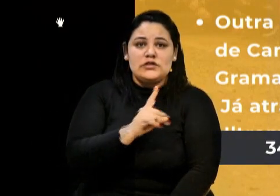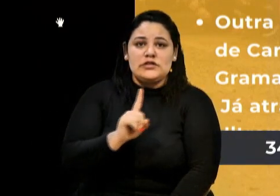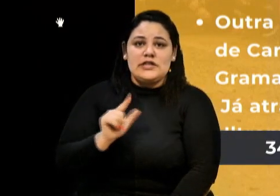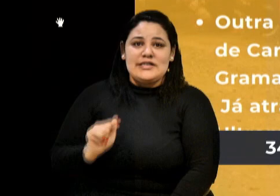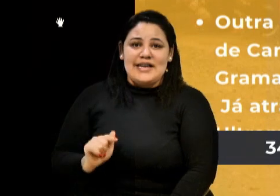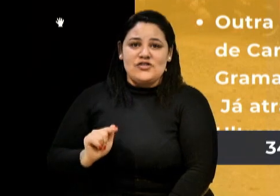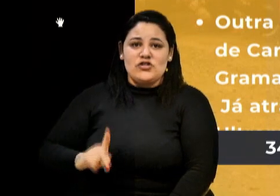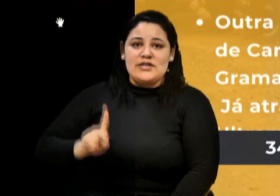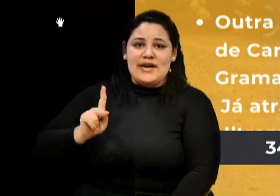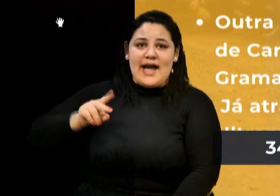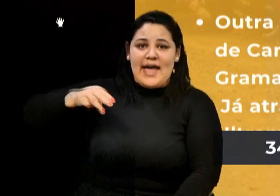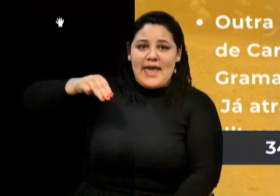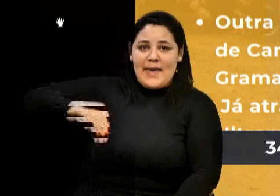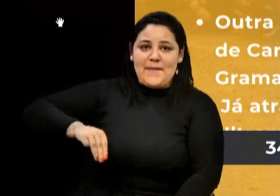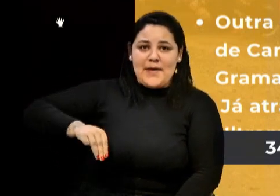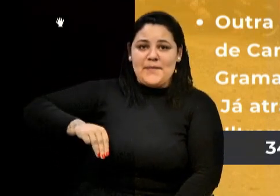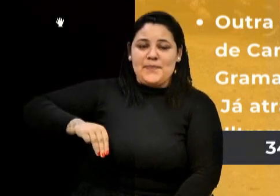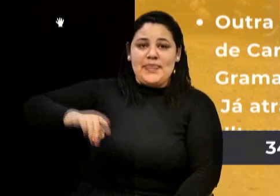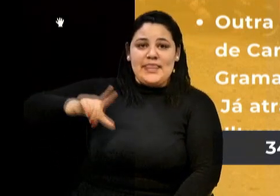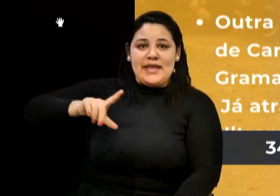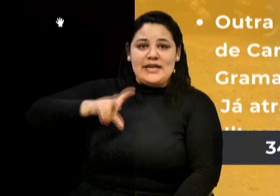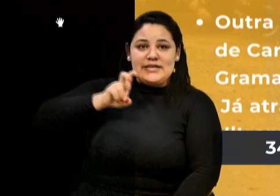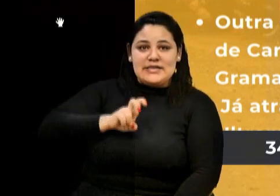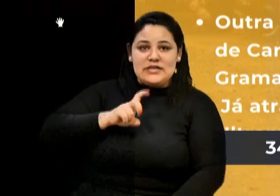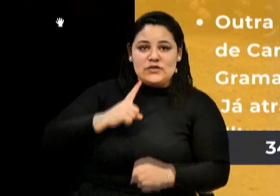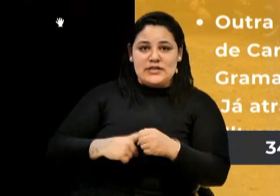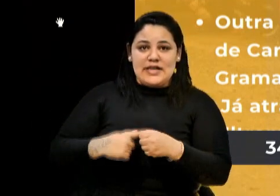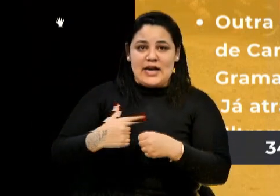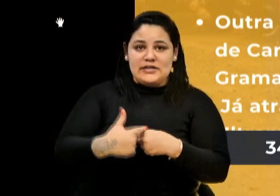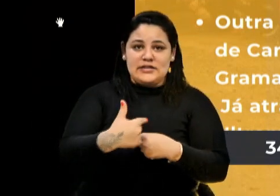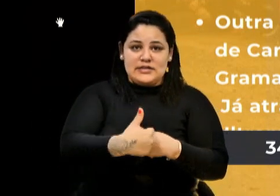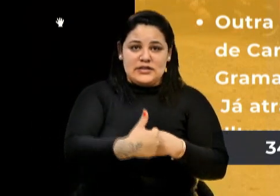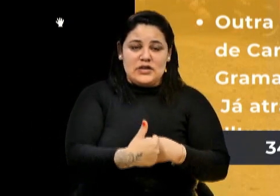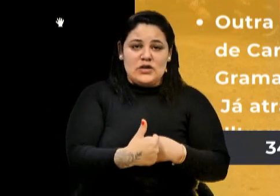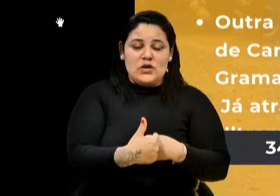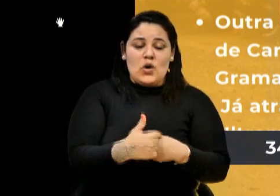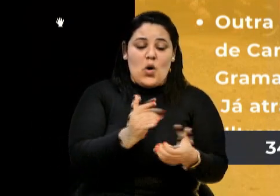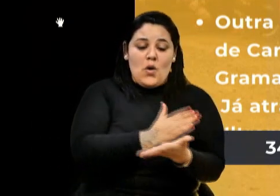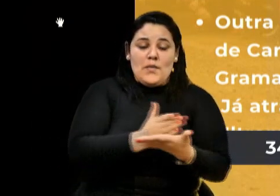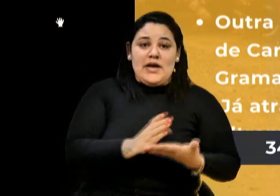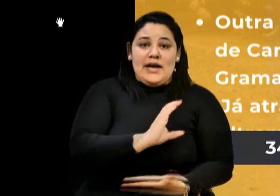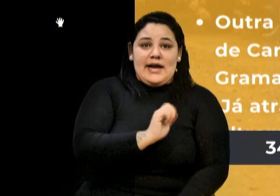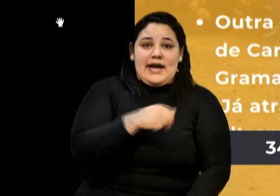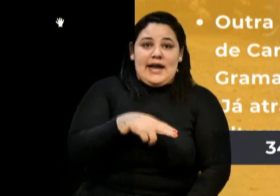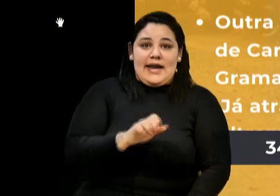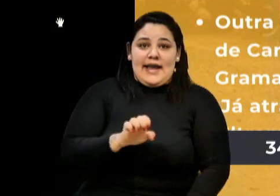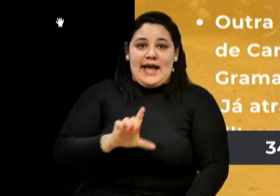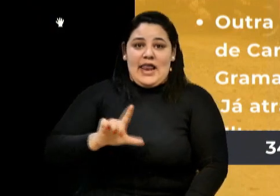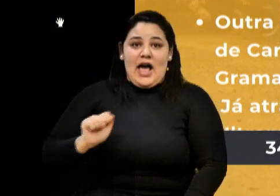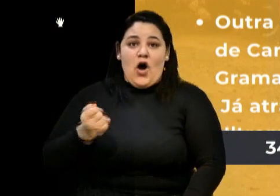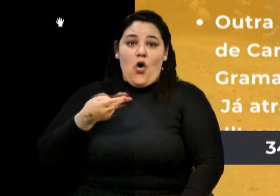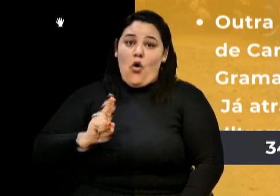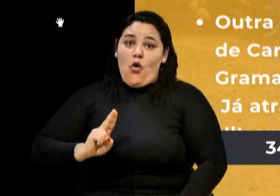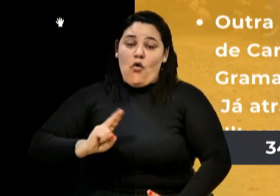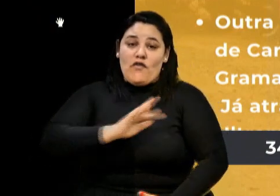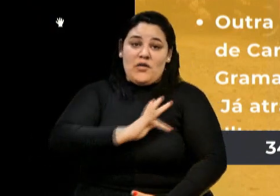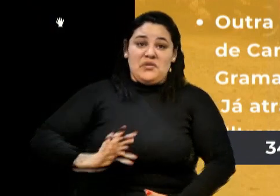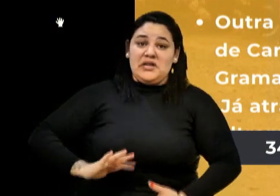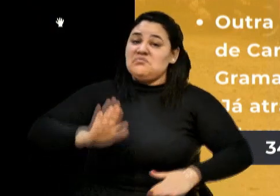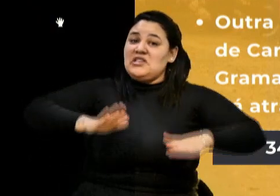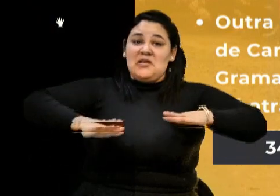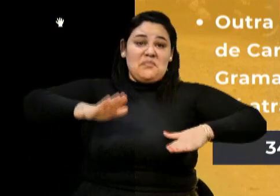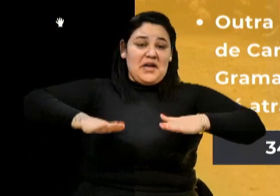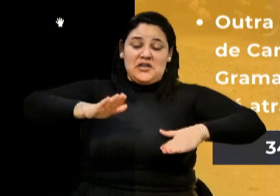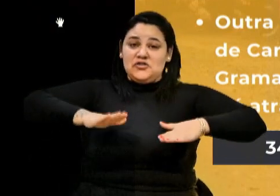que passa por 5 cidades, começa em Canela ou em Farroupilha, depende da direção que o turista ou o peregrino quer dar